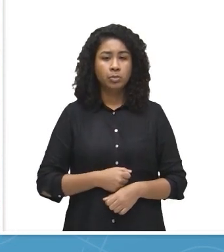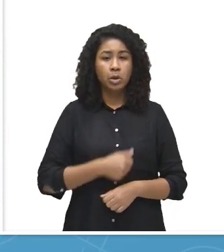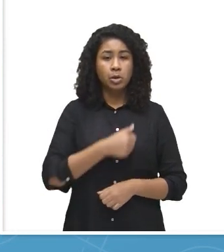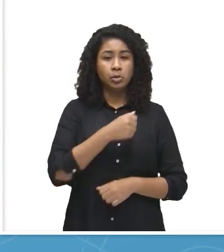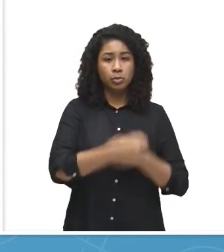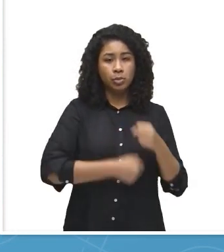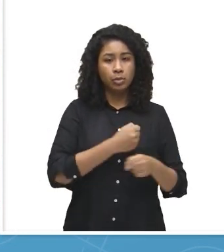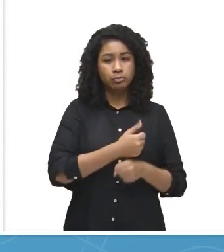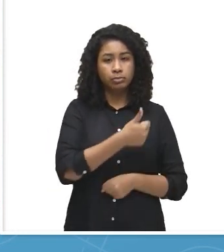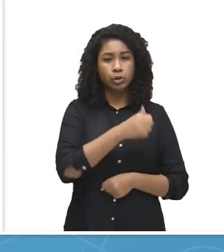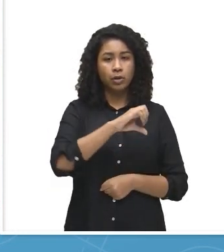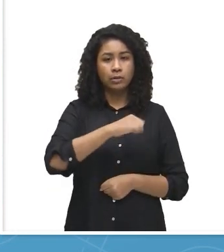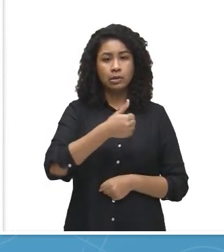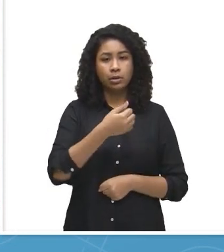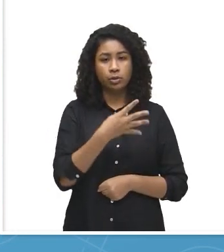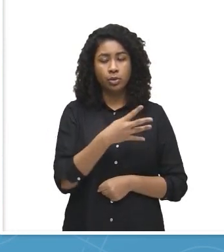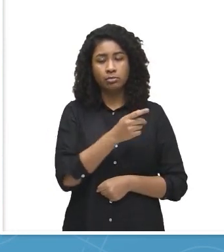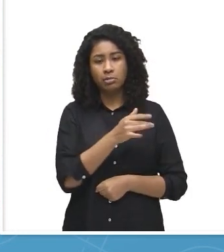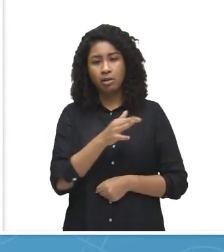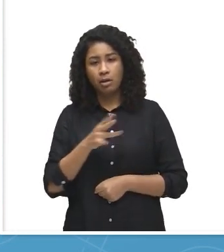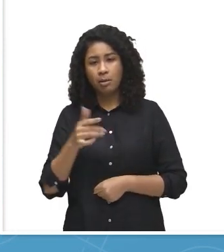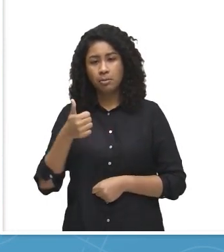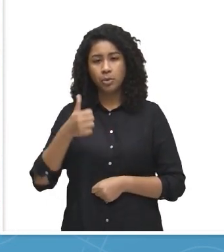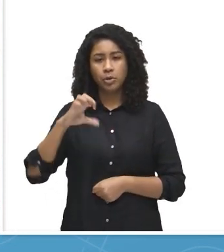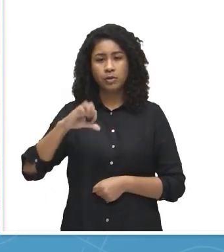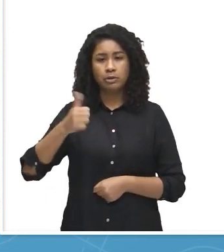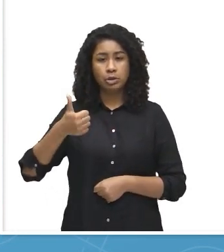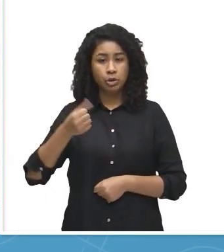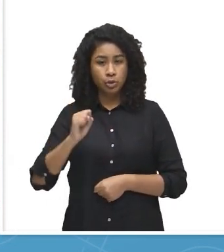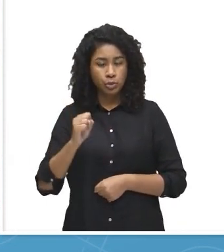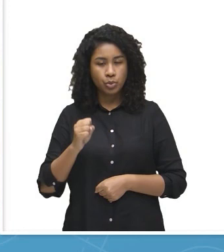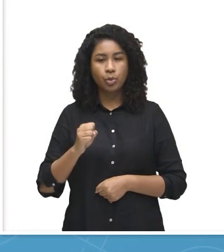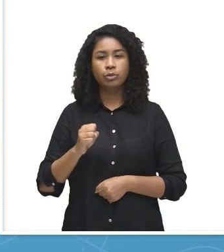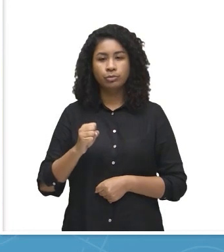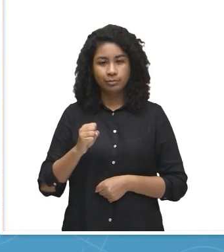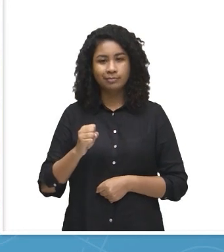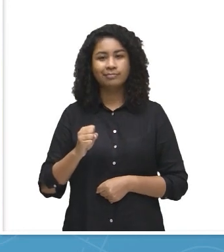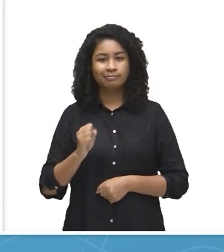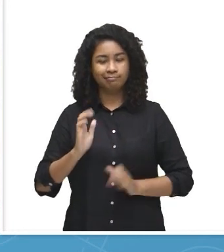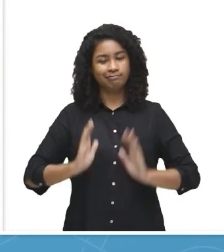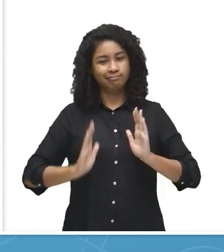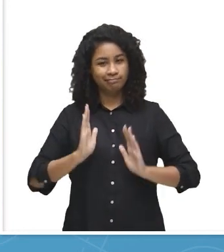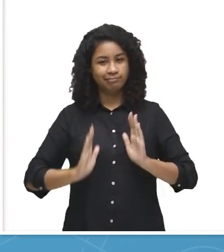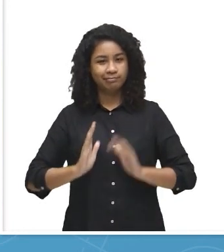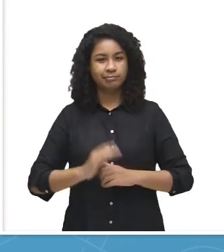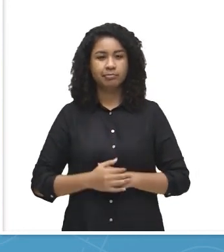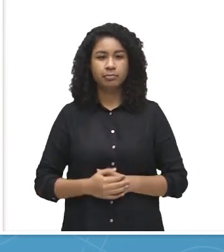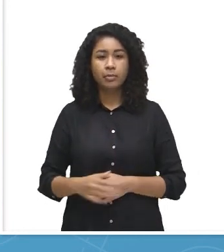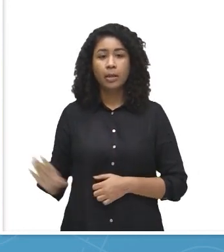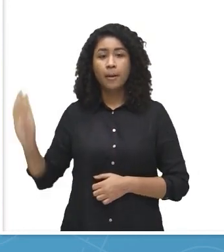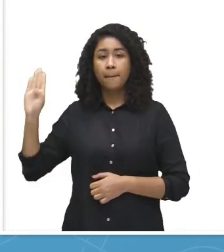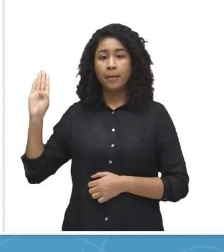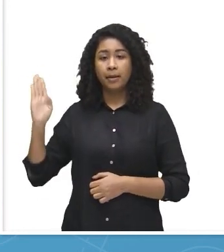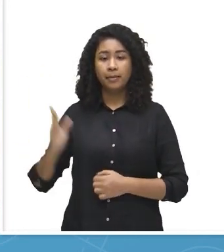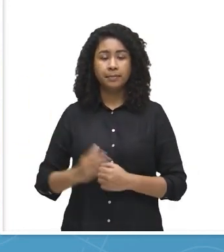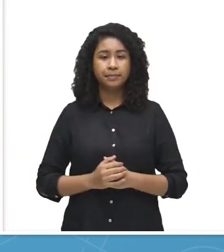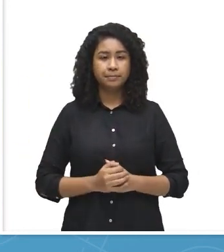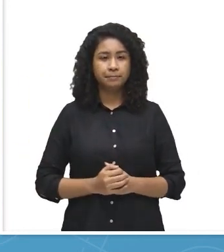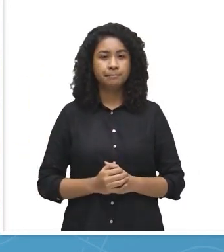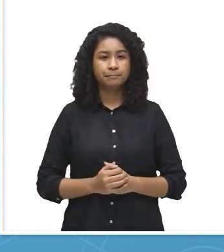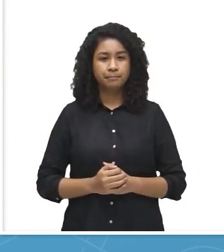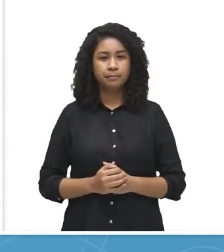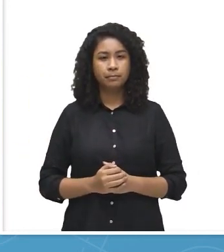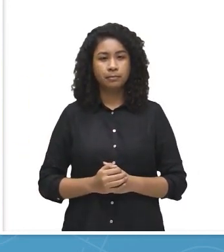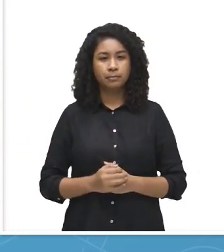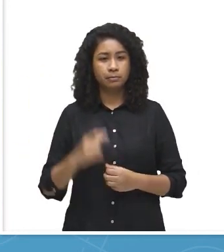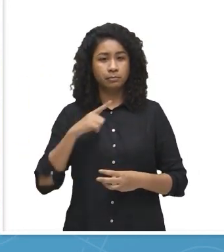a 1918, portanto 4 anos de guerra, a Primeira Grande Guerra. E a letra B diz o seguinte, que as fases